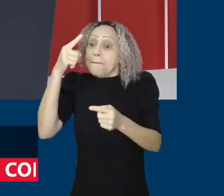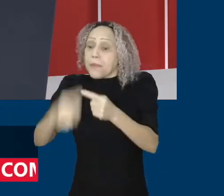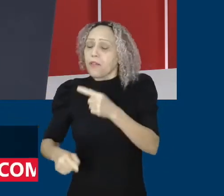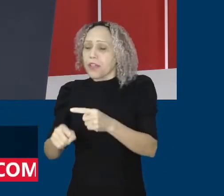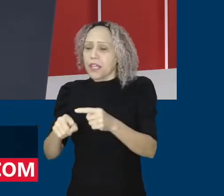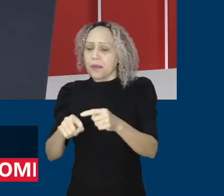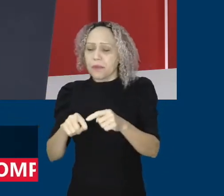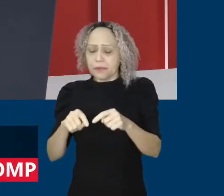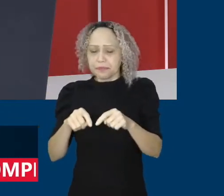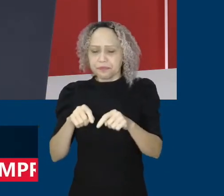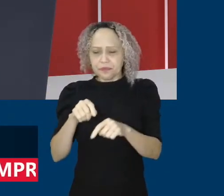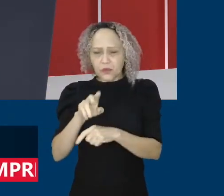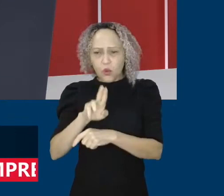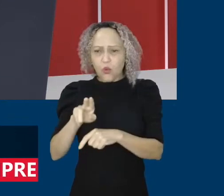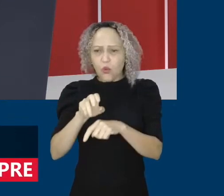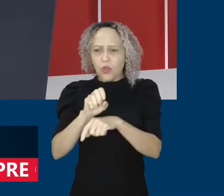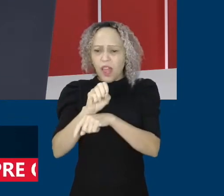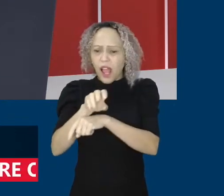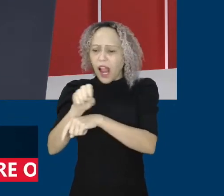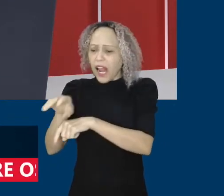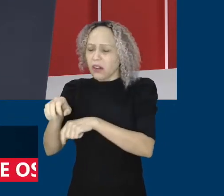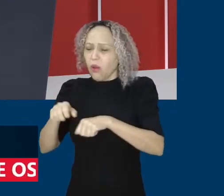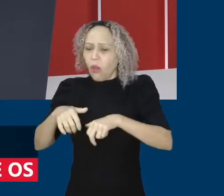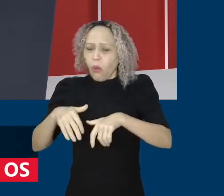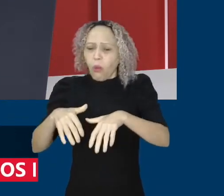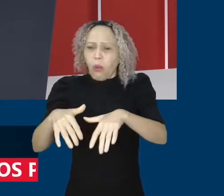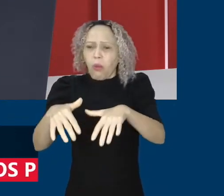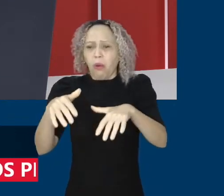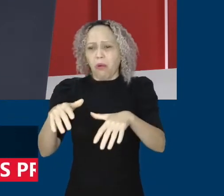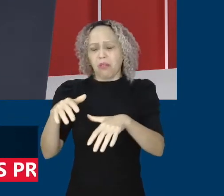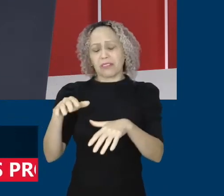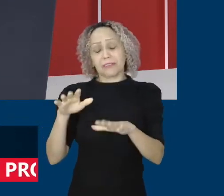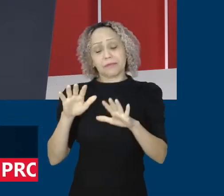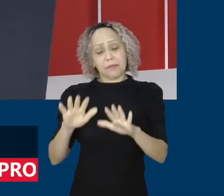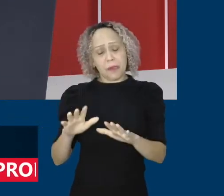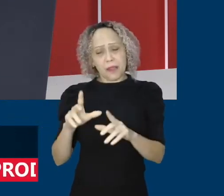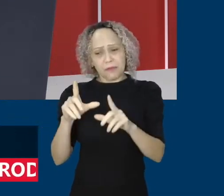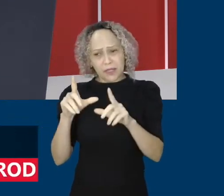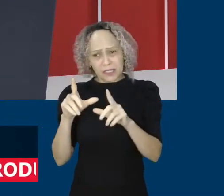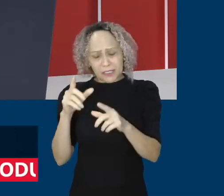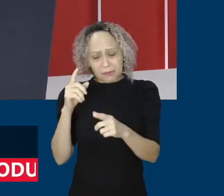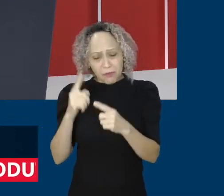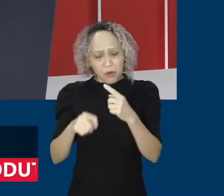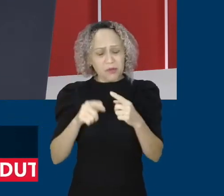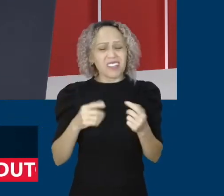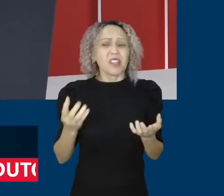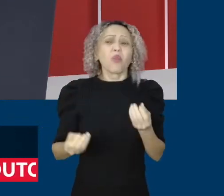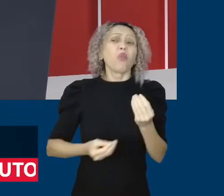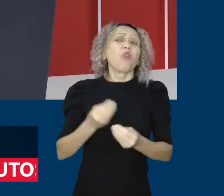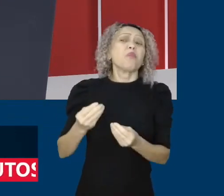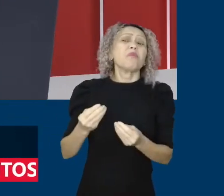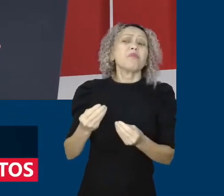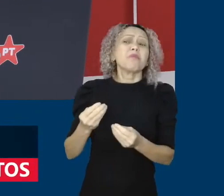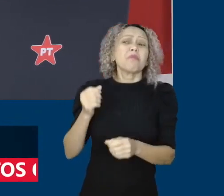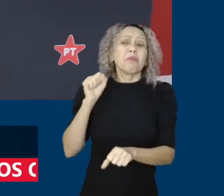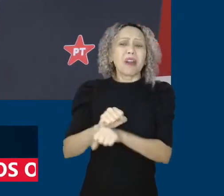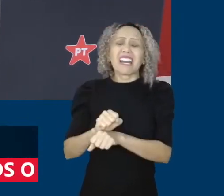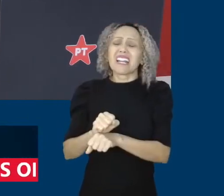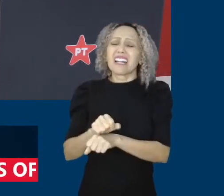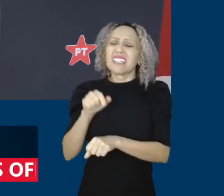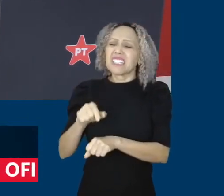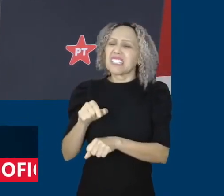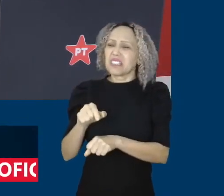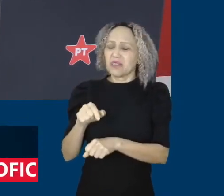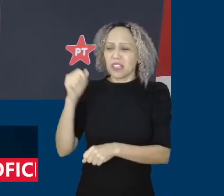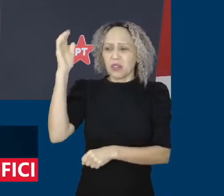a possibilidade da gente tornar isso nacional, né, extinguir essa prática no Brasil. É um debate